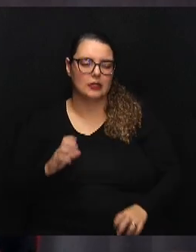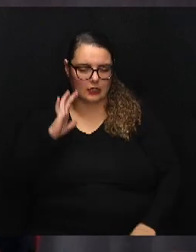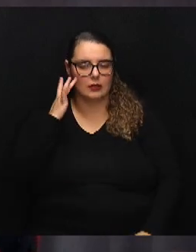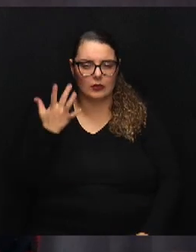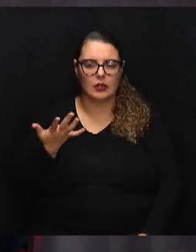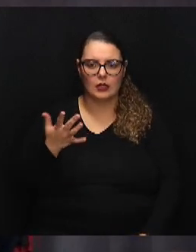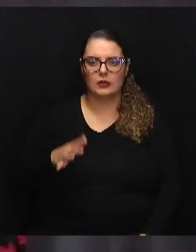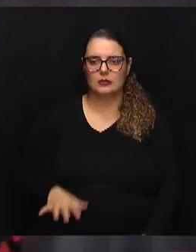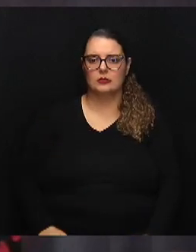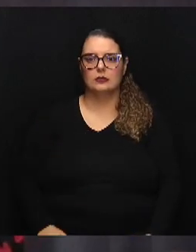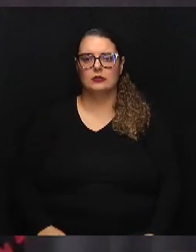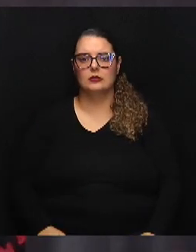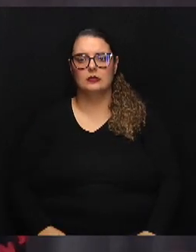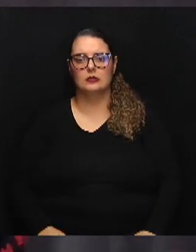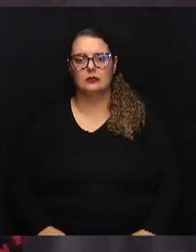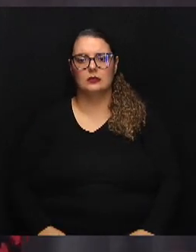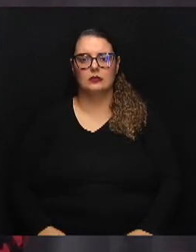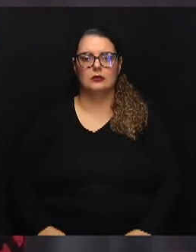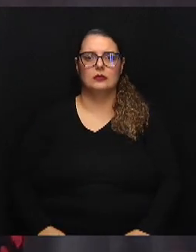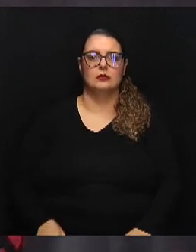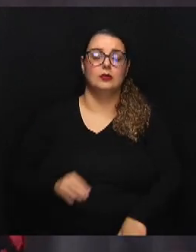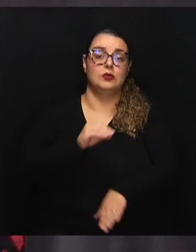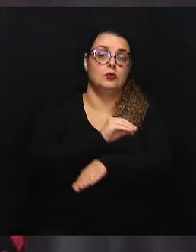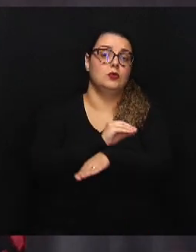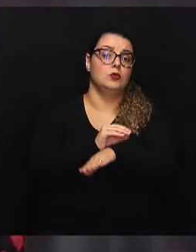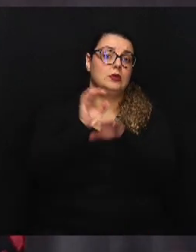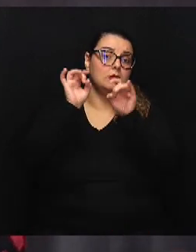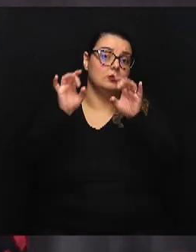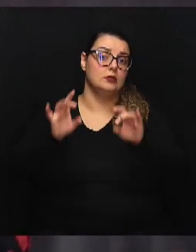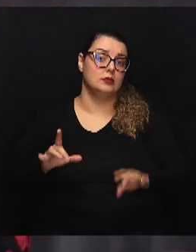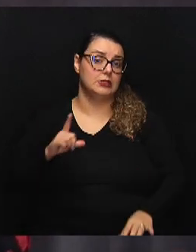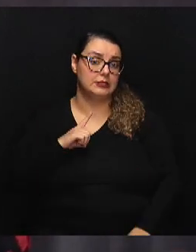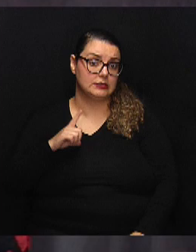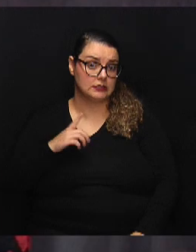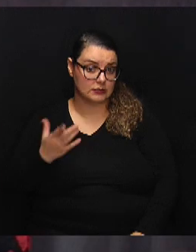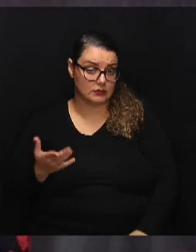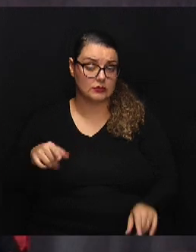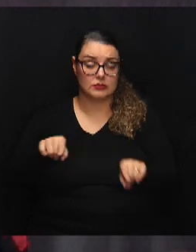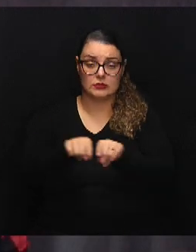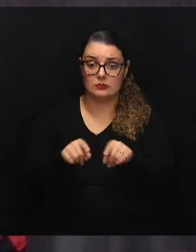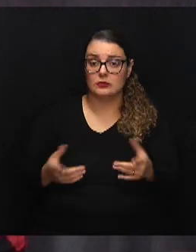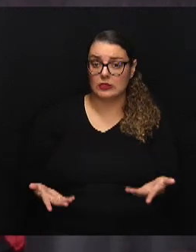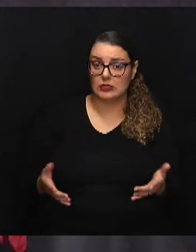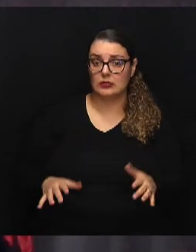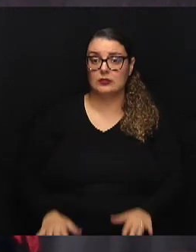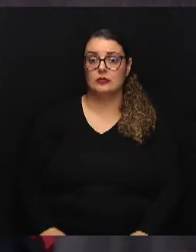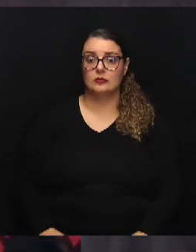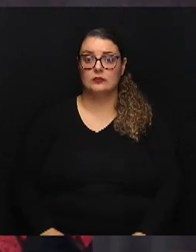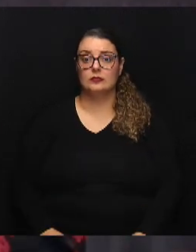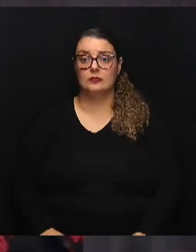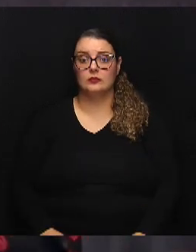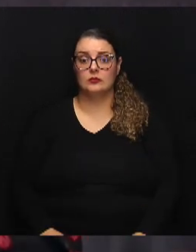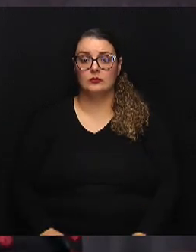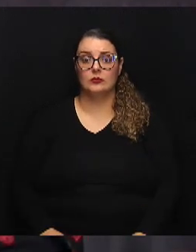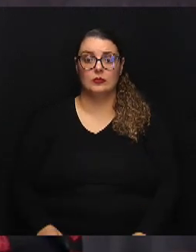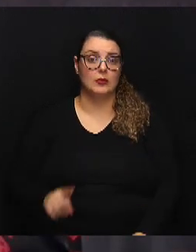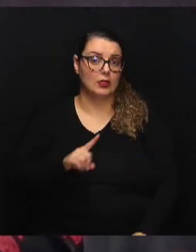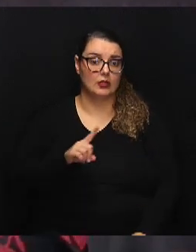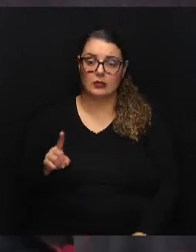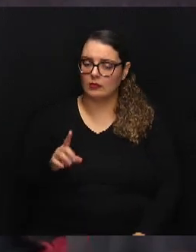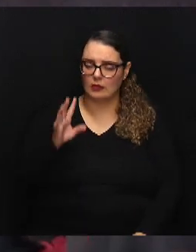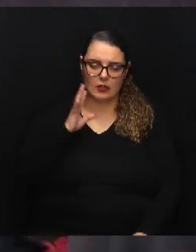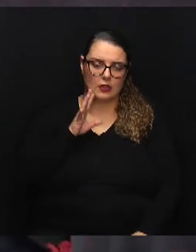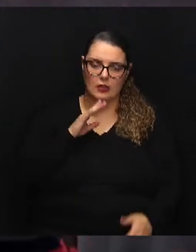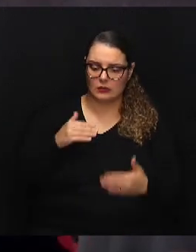sabe? Então, é um cuidado especial que a gente tem que ter com isso também. Estender isso não é legal. Então,